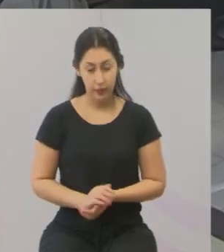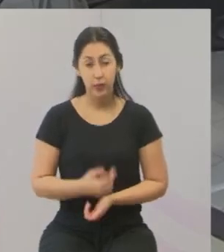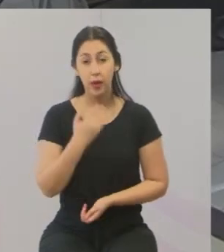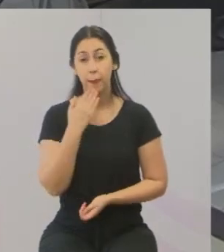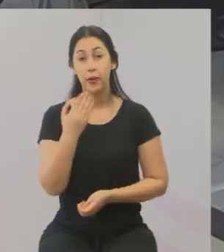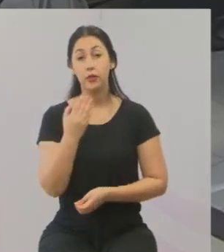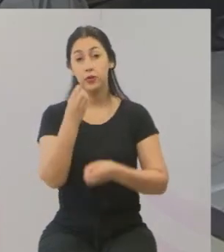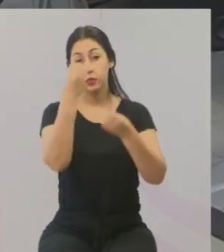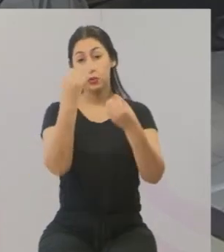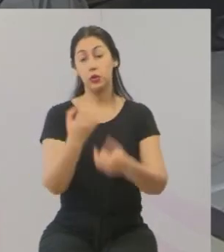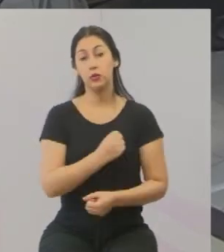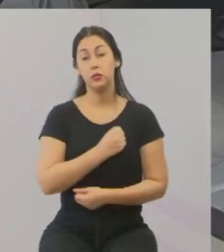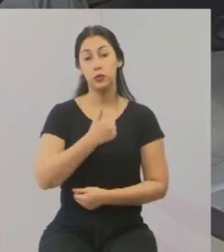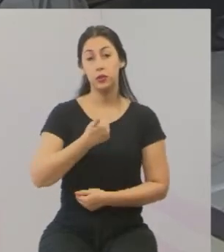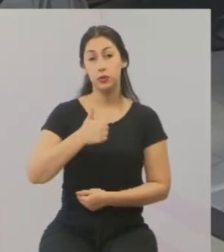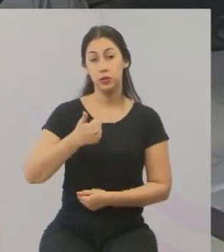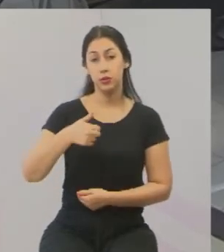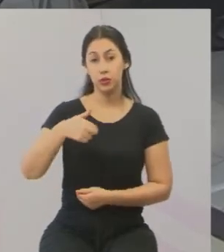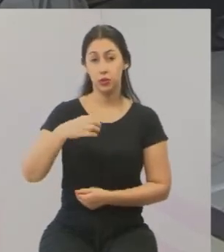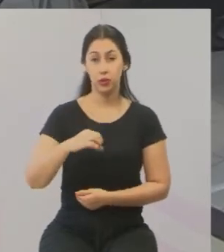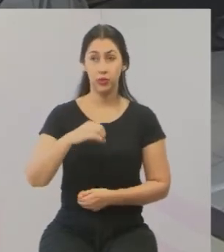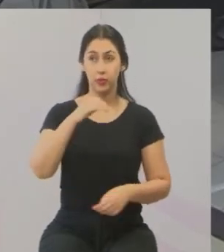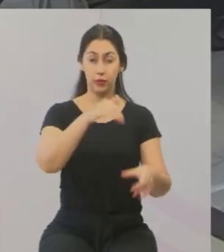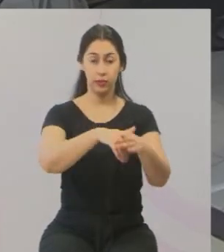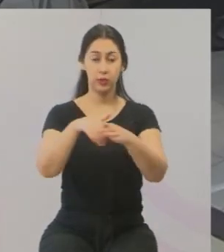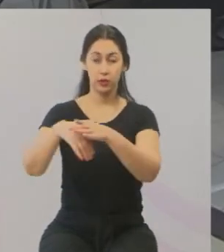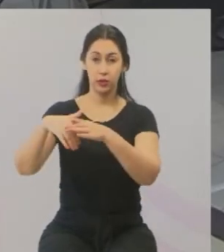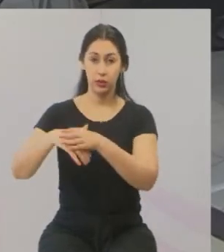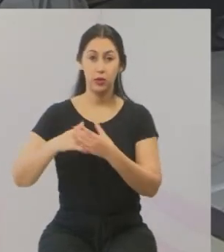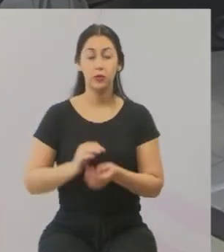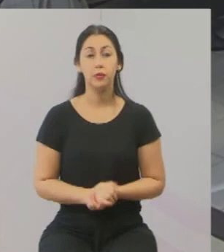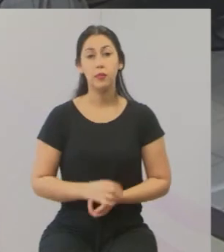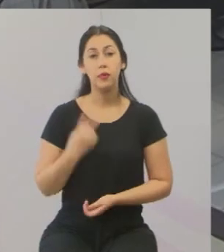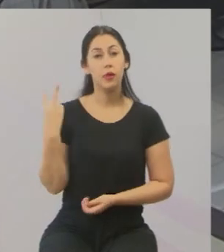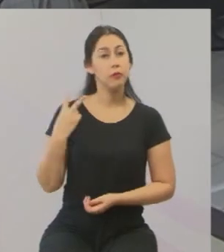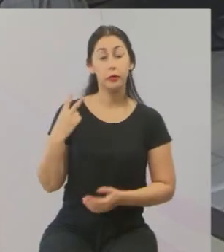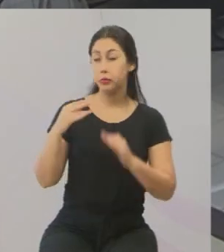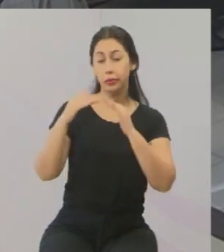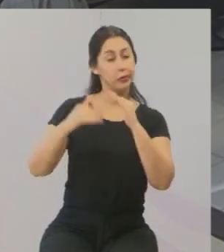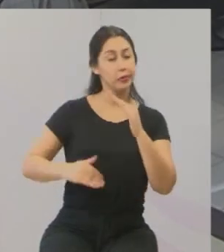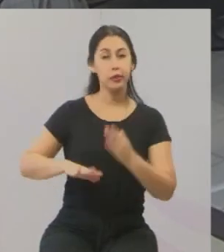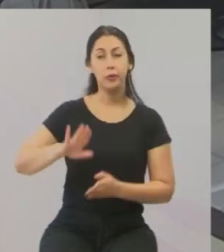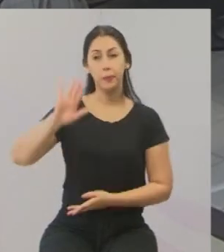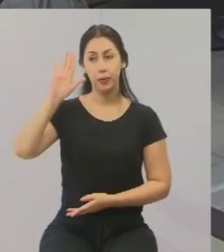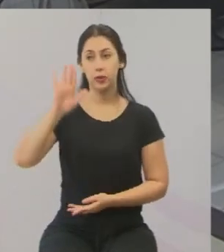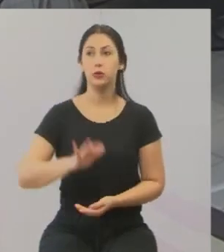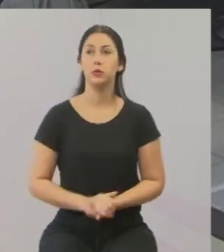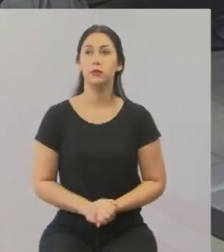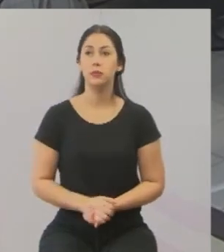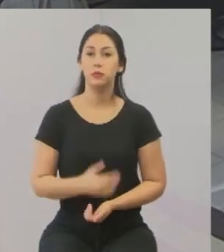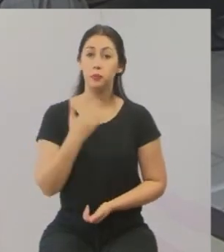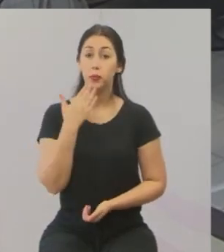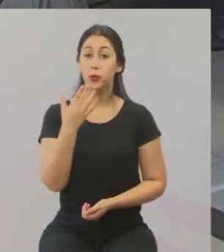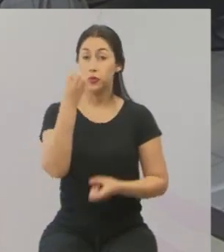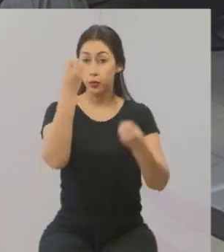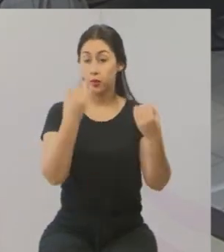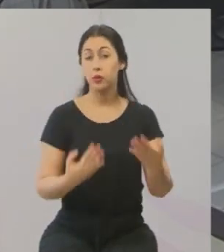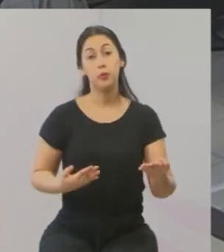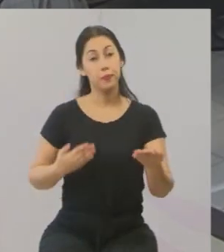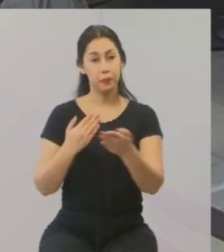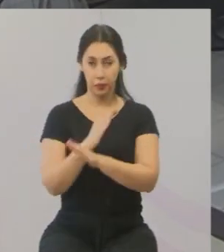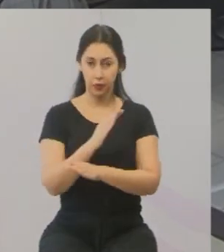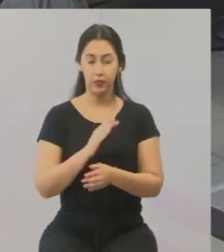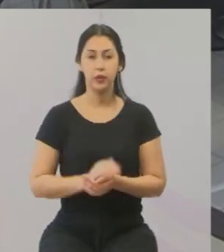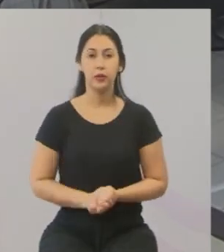Pedido de informações número 119 em votação. Os vereadores contrários se manifestam levantando o braço. Pedido de informações